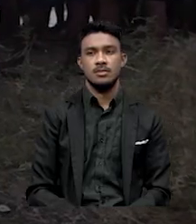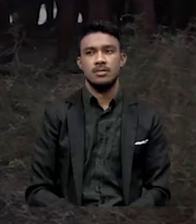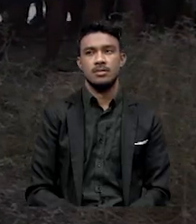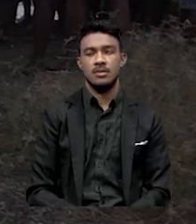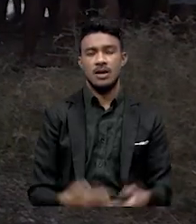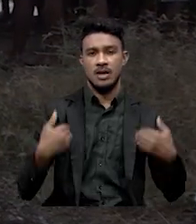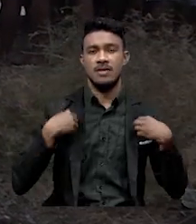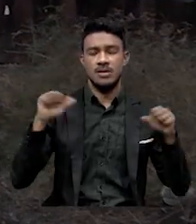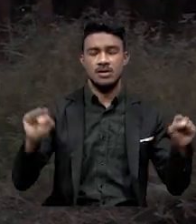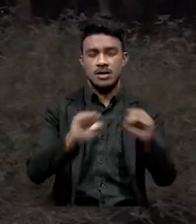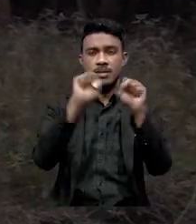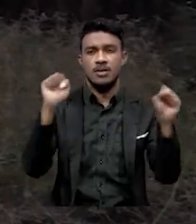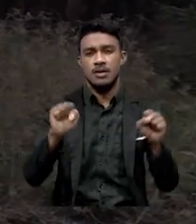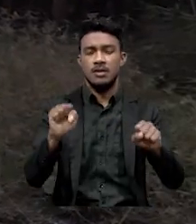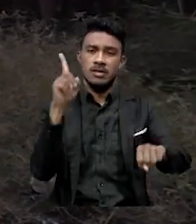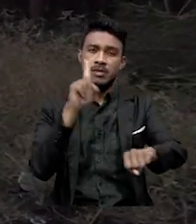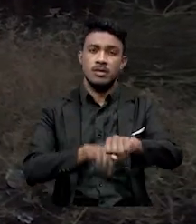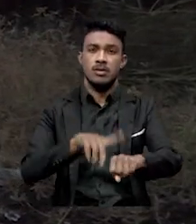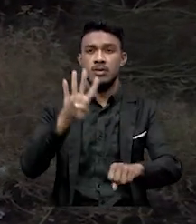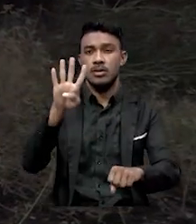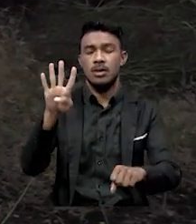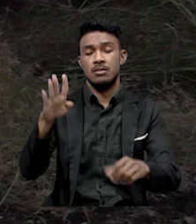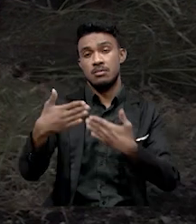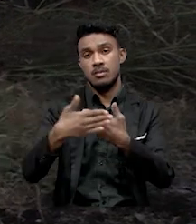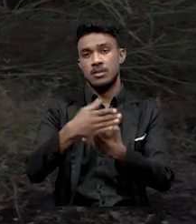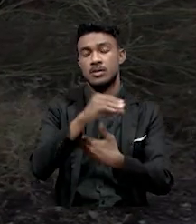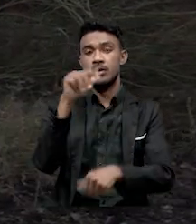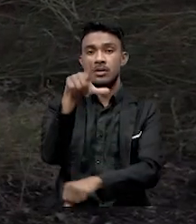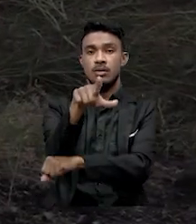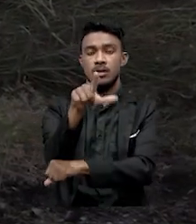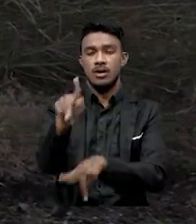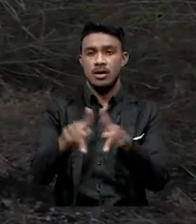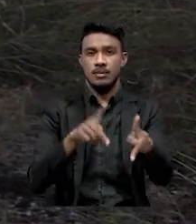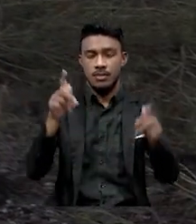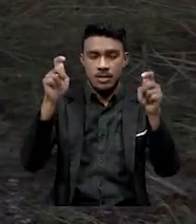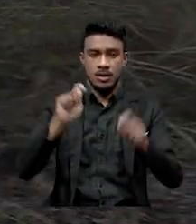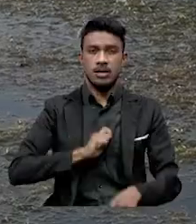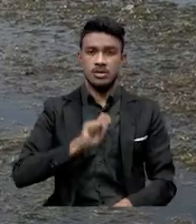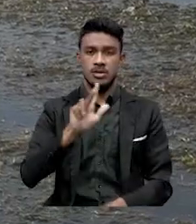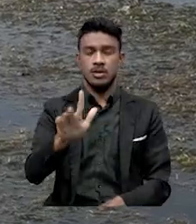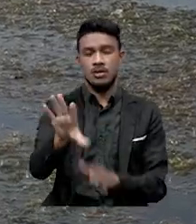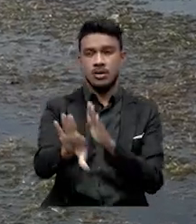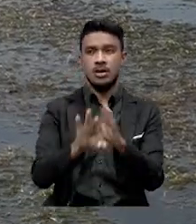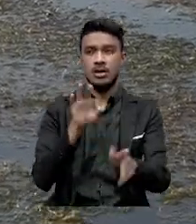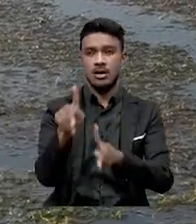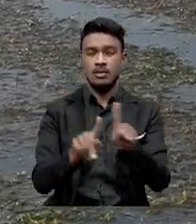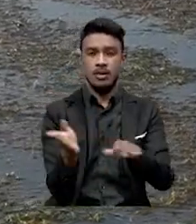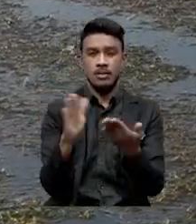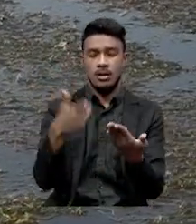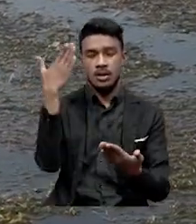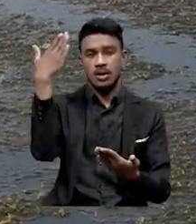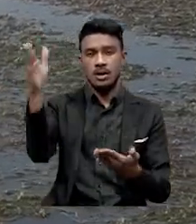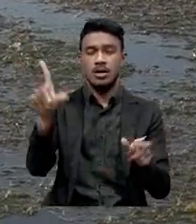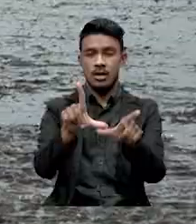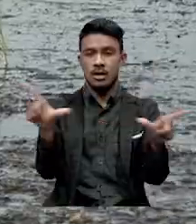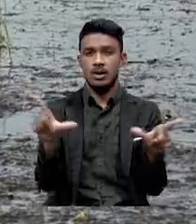E sábado semana né, mais ou menos tuku ha tobalu lorokrai komunidade tasitolo, retan mate sinida ia lagoa